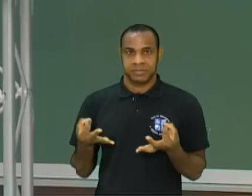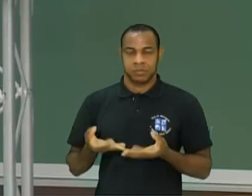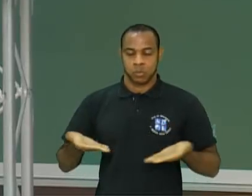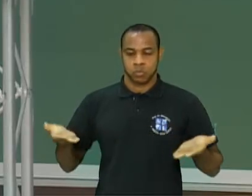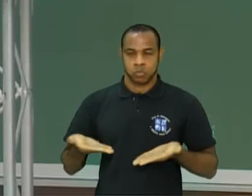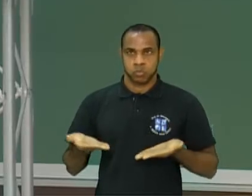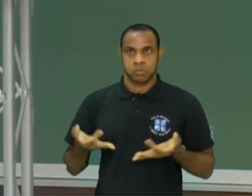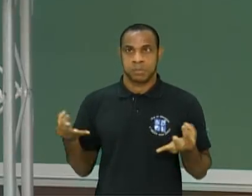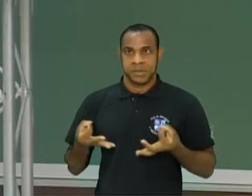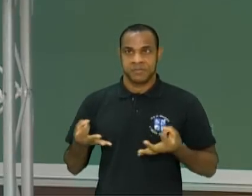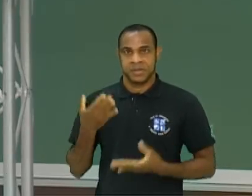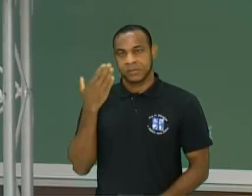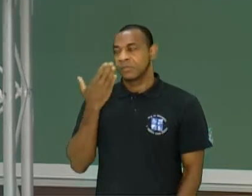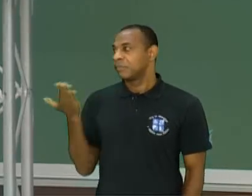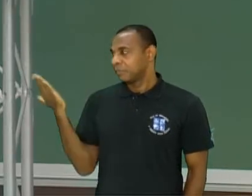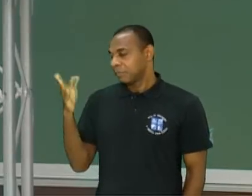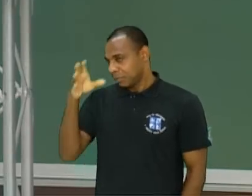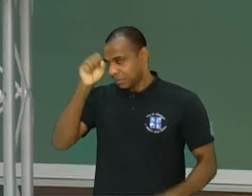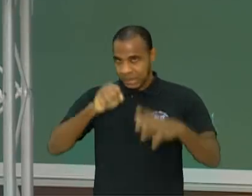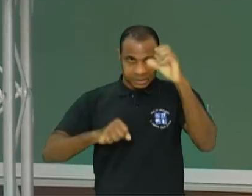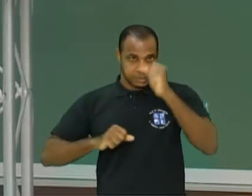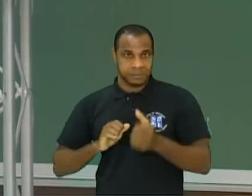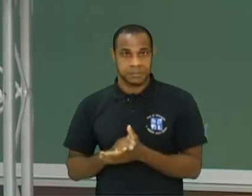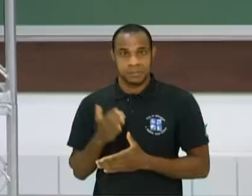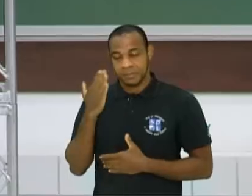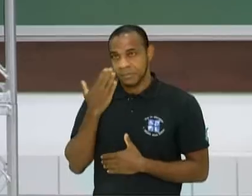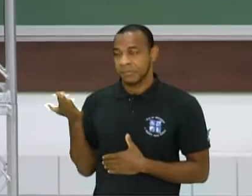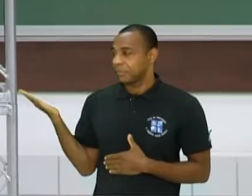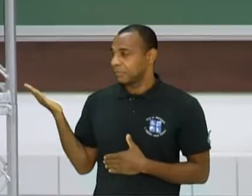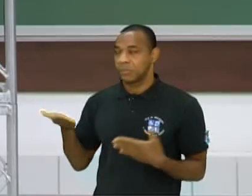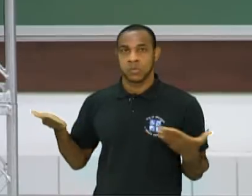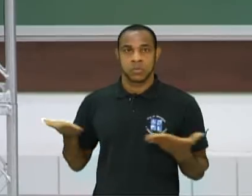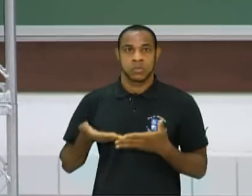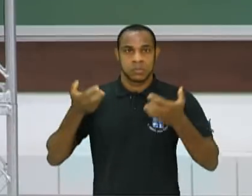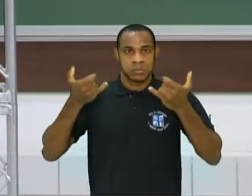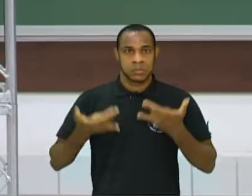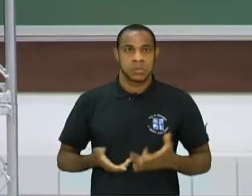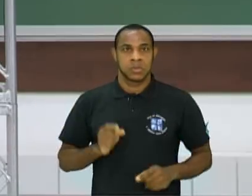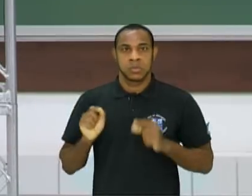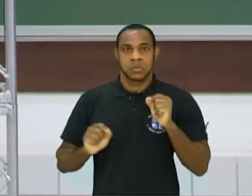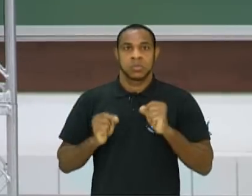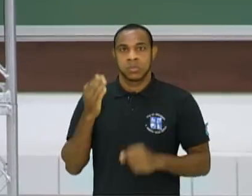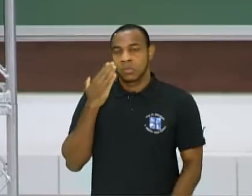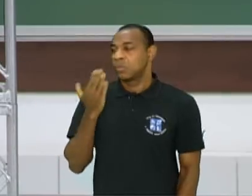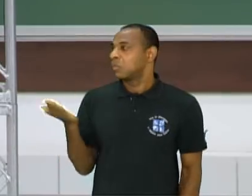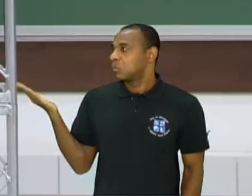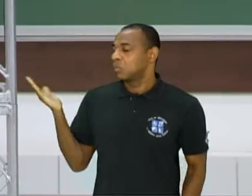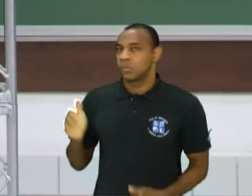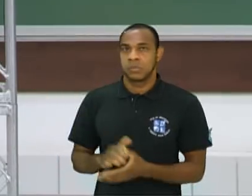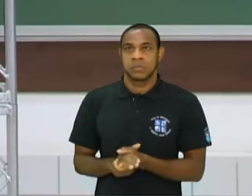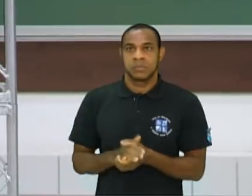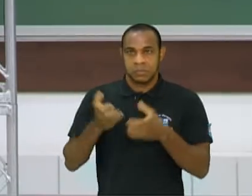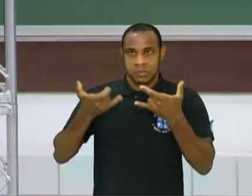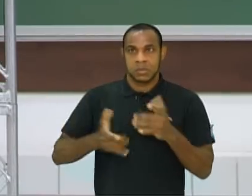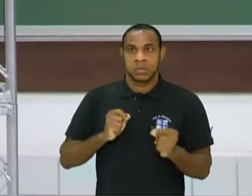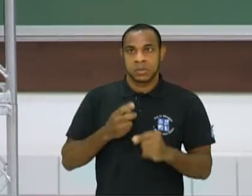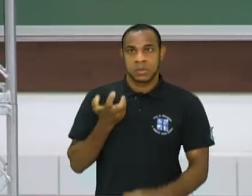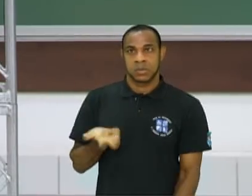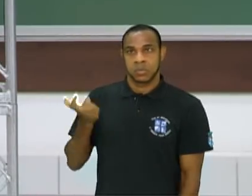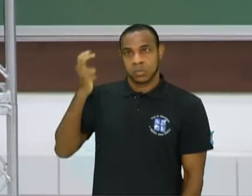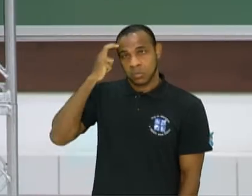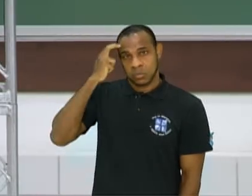língua inglesa. E hoje, então, nós vamos falar sobre culture, vamos falar de cultura.